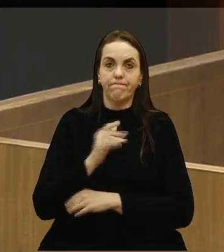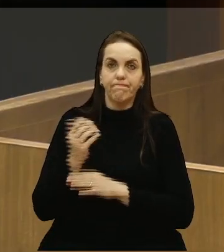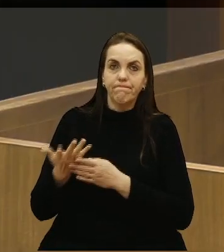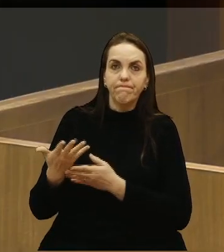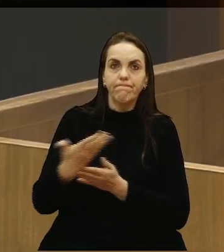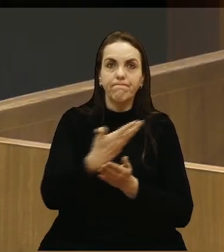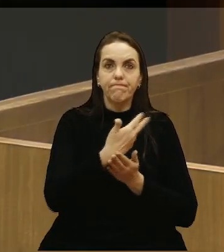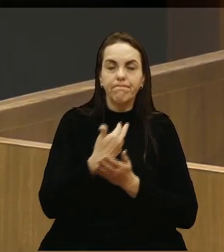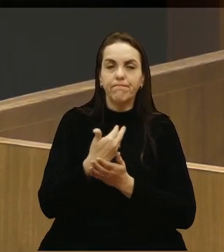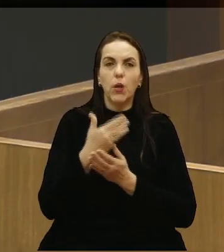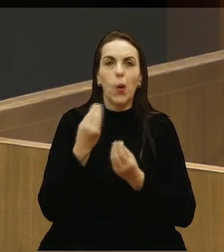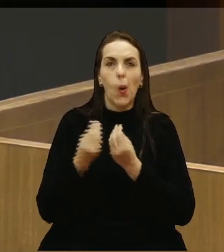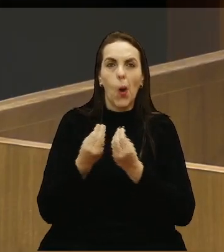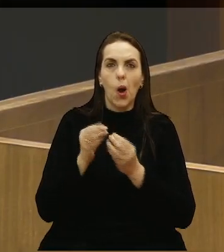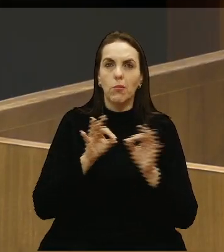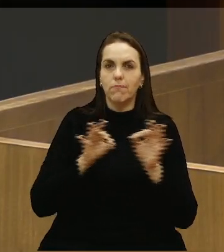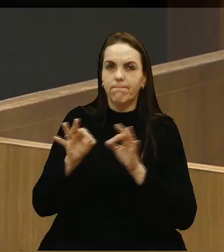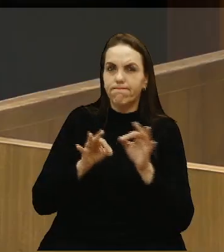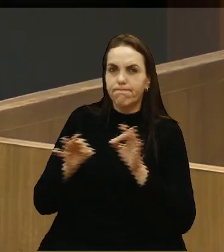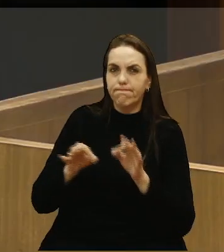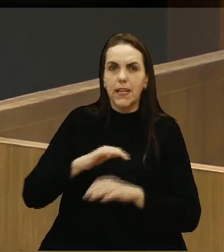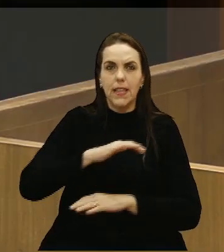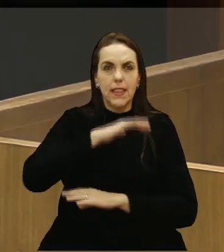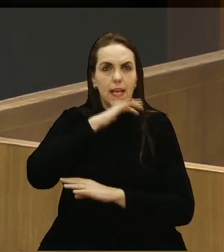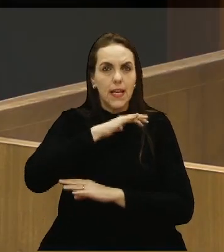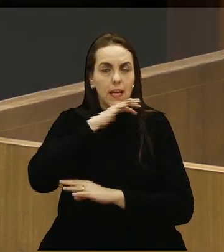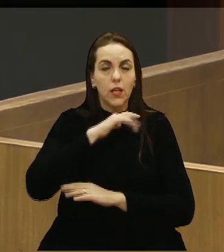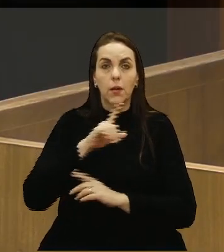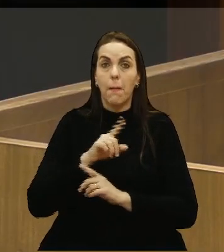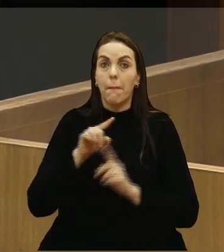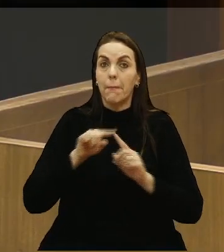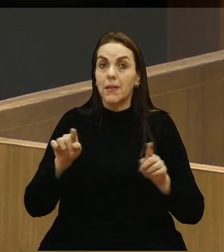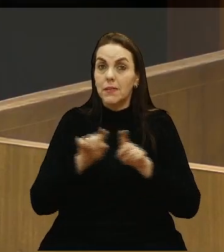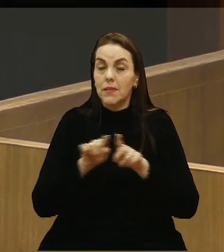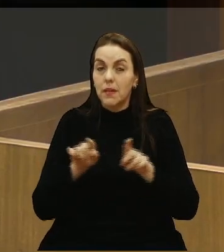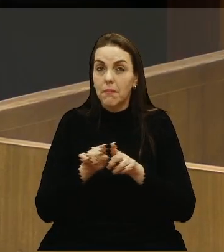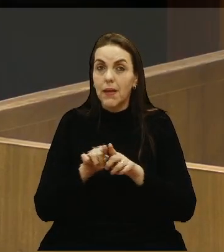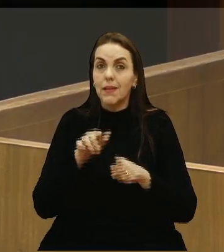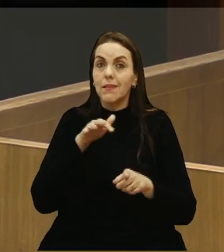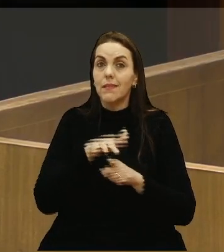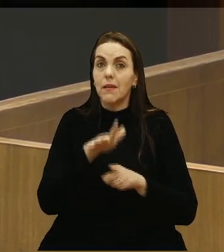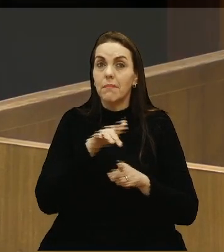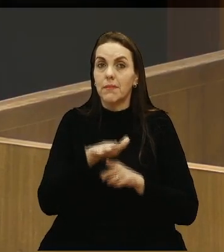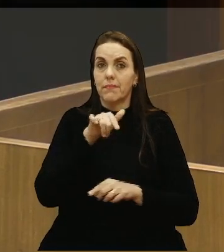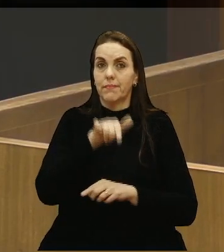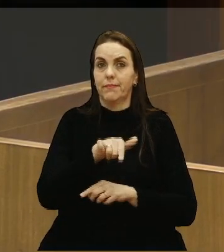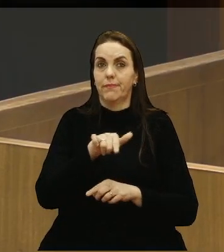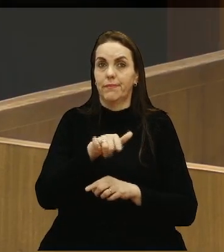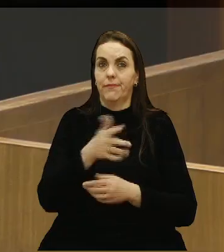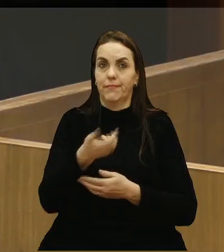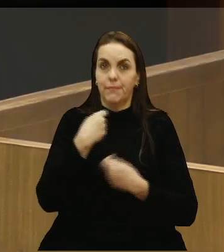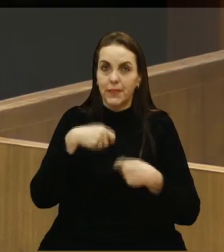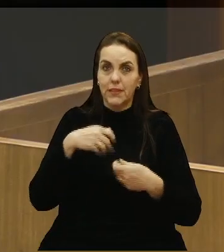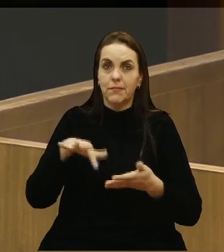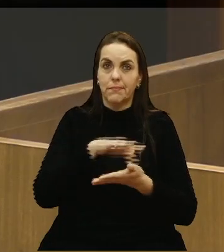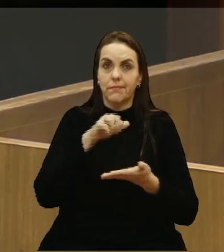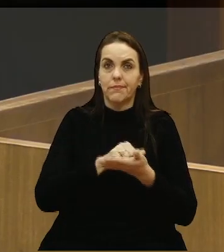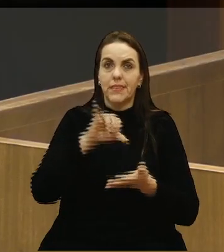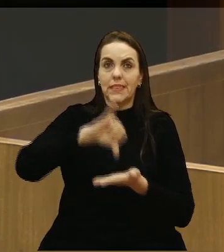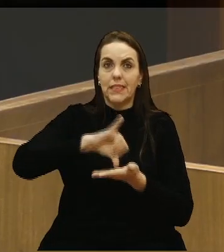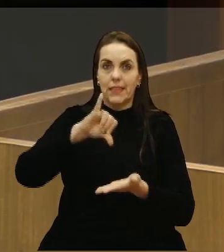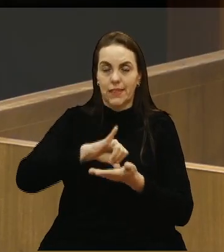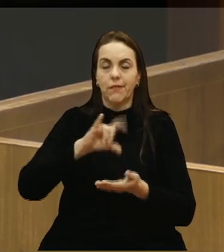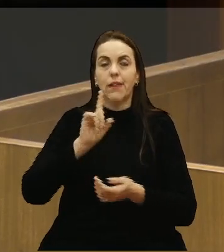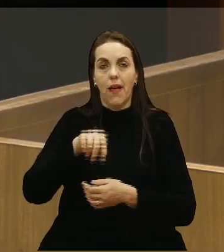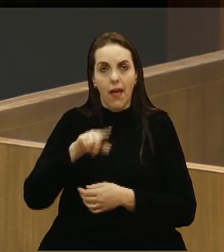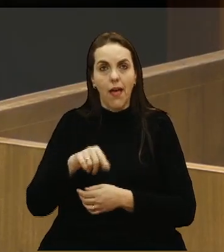levantamento topográfico, foi feito o levantamento do terreno, mas também das demandas que chegam na central de matrículas